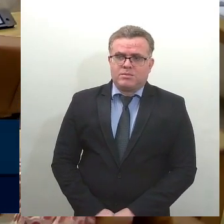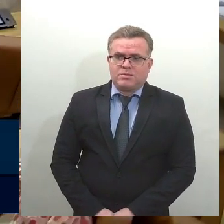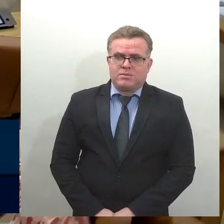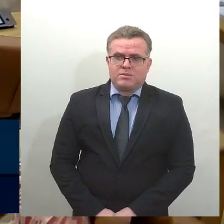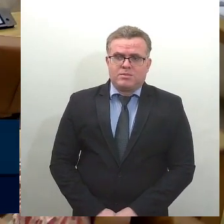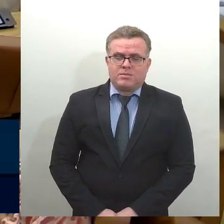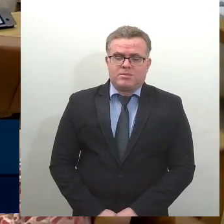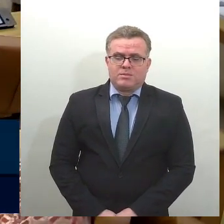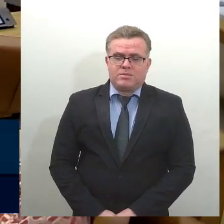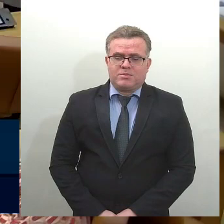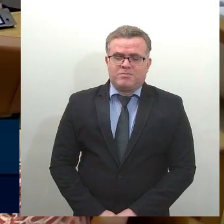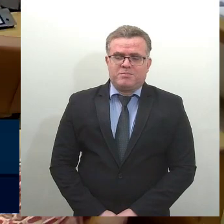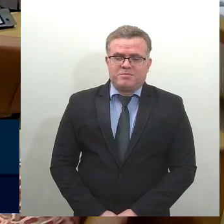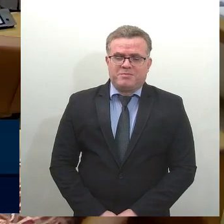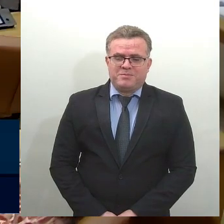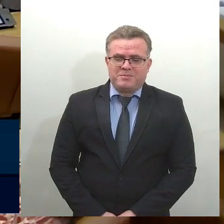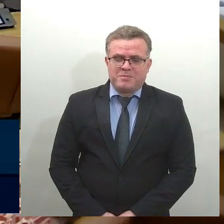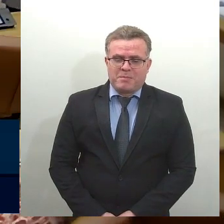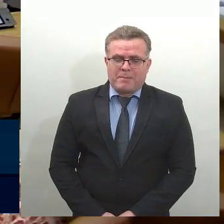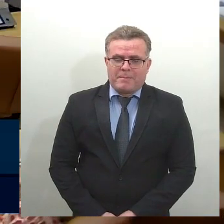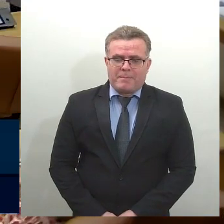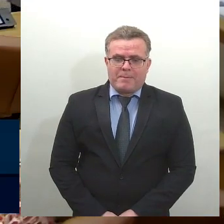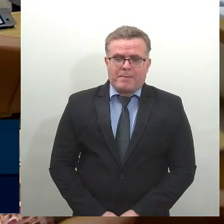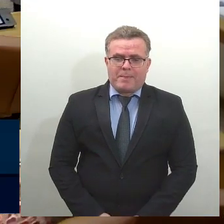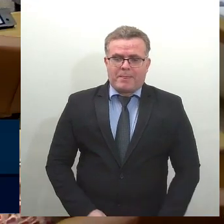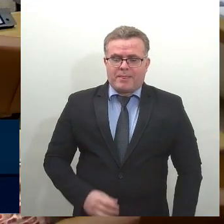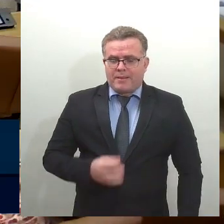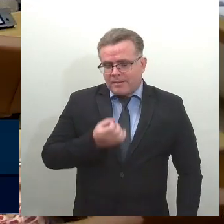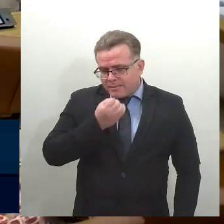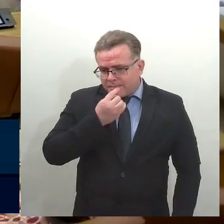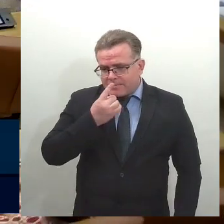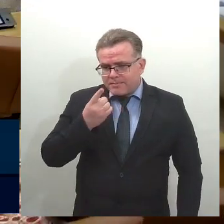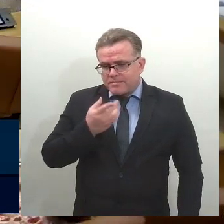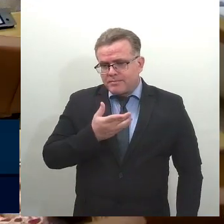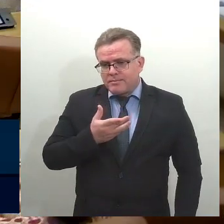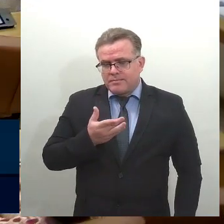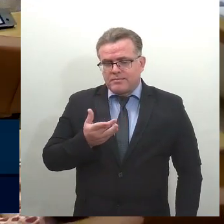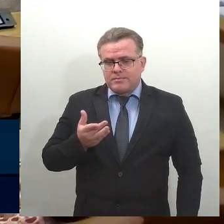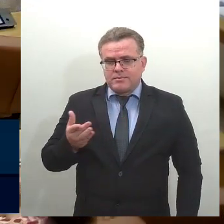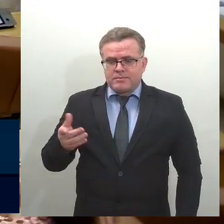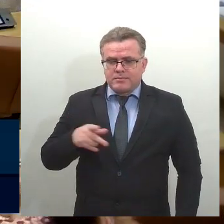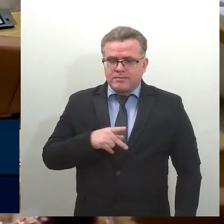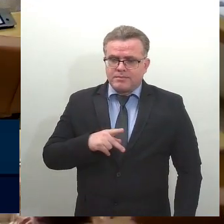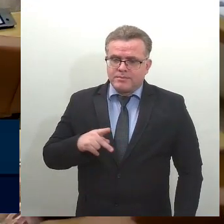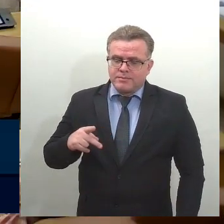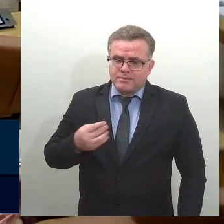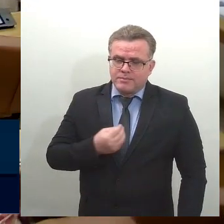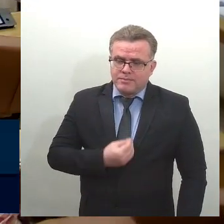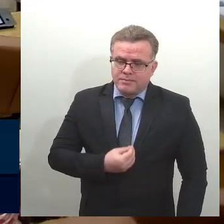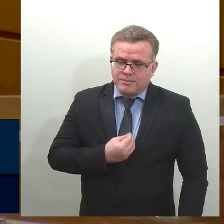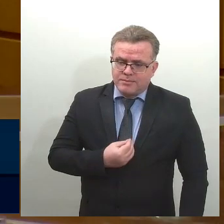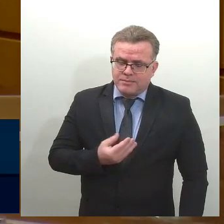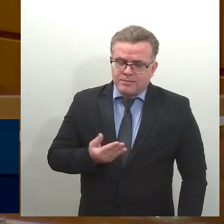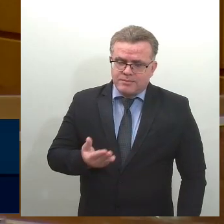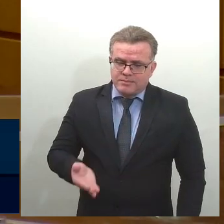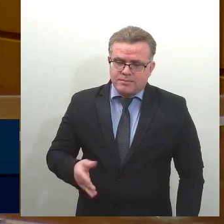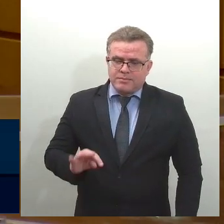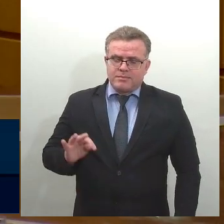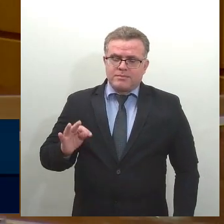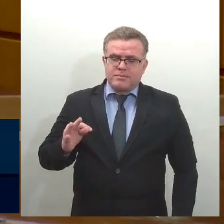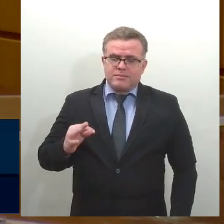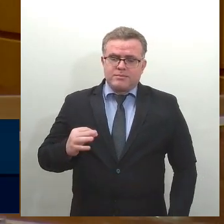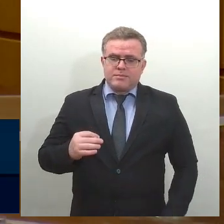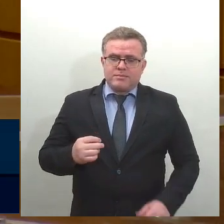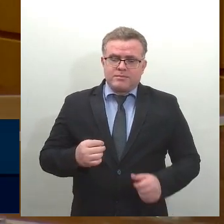Bom dia a todos e a todas, a presidenta hoje e os demais membros da mesa, a TV Alese e